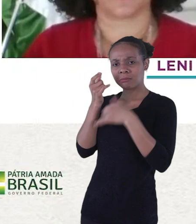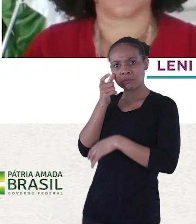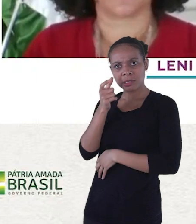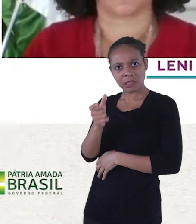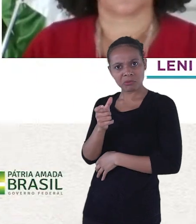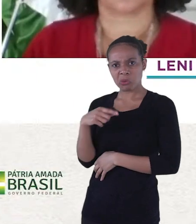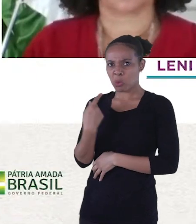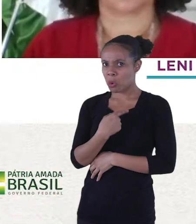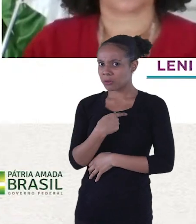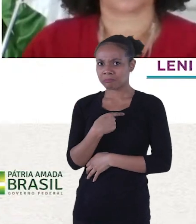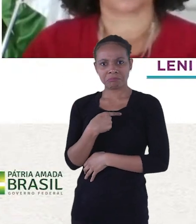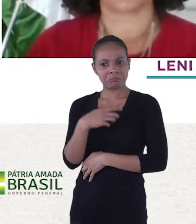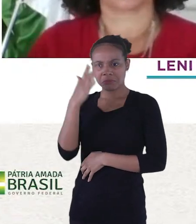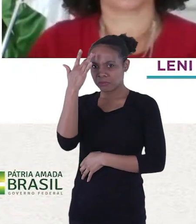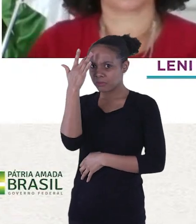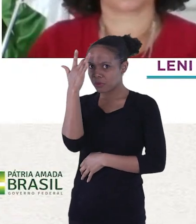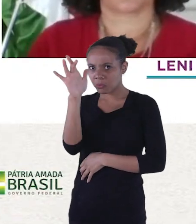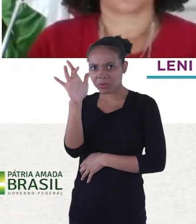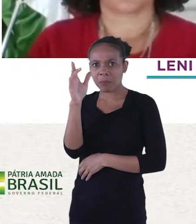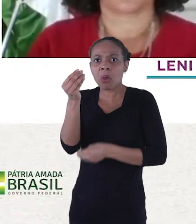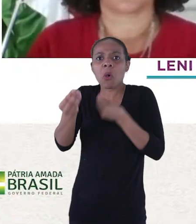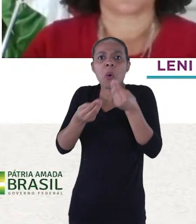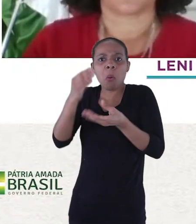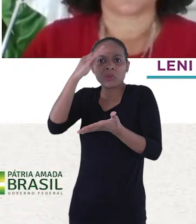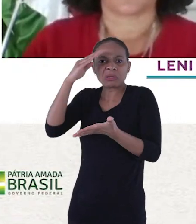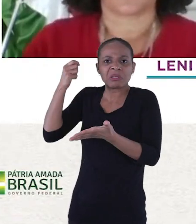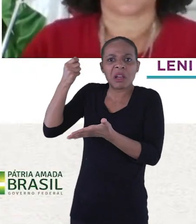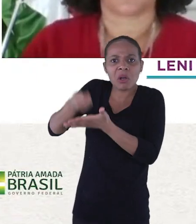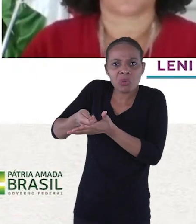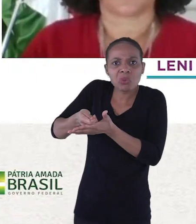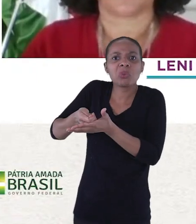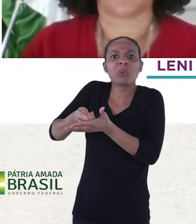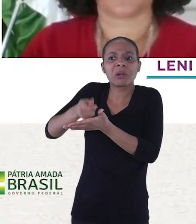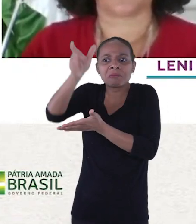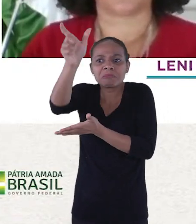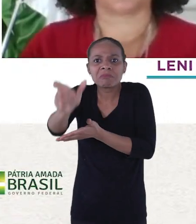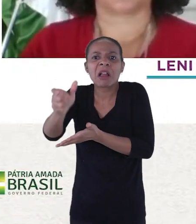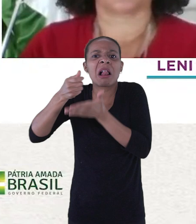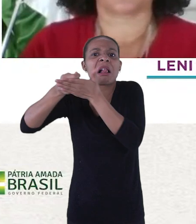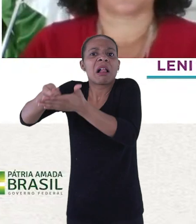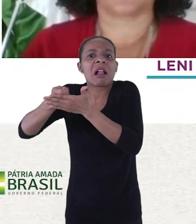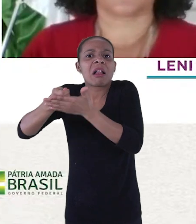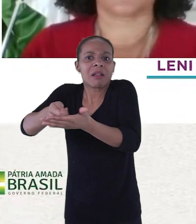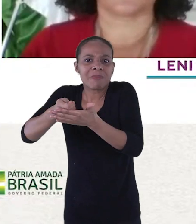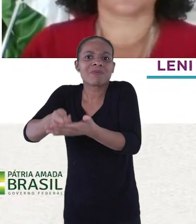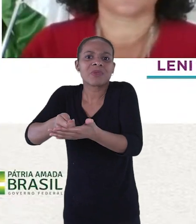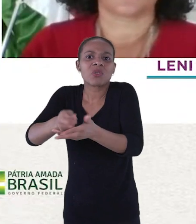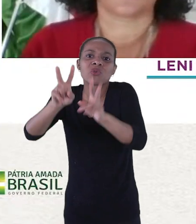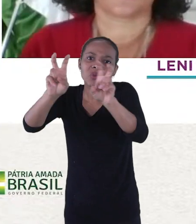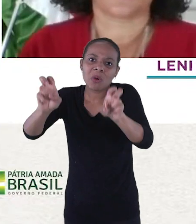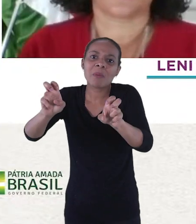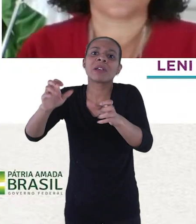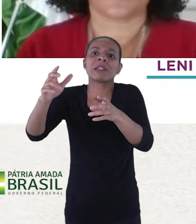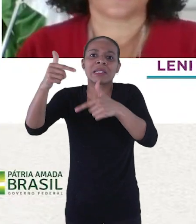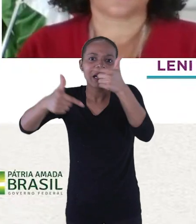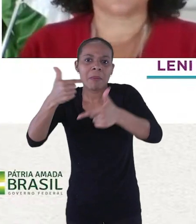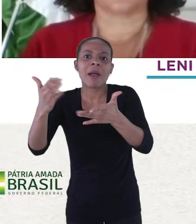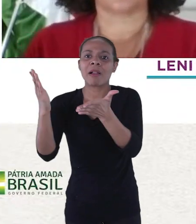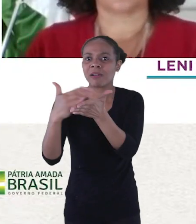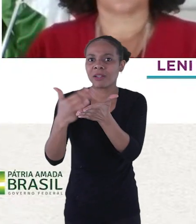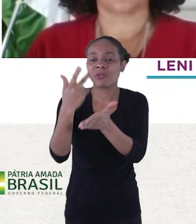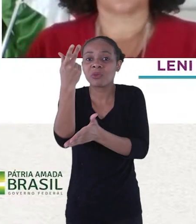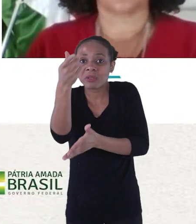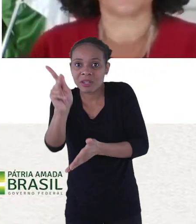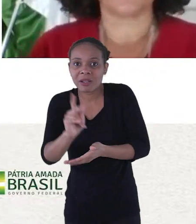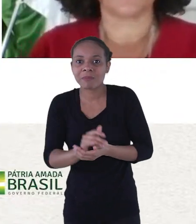tinha conhecimento sobre a influência da ditadura em cima do questionamento da obra dela. Agora, a Carolina se